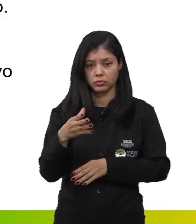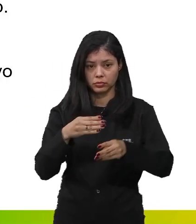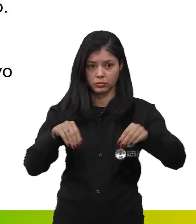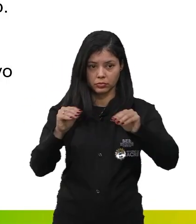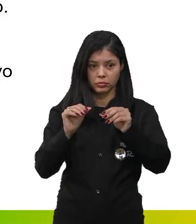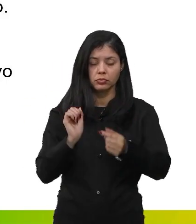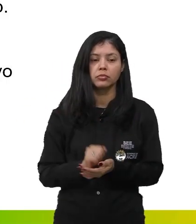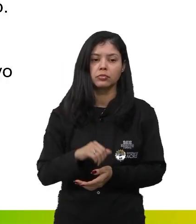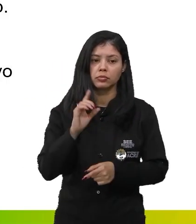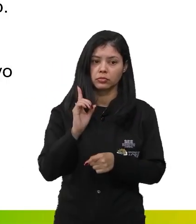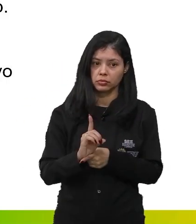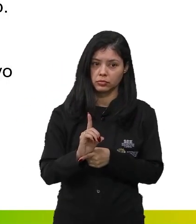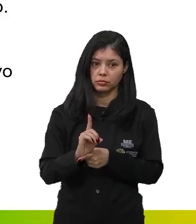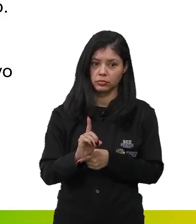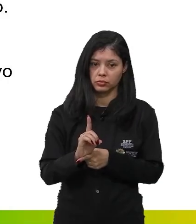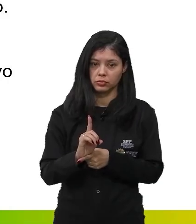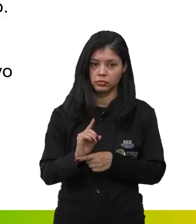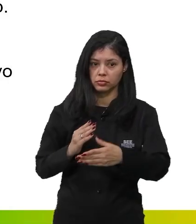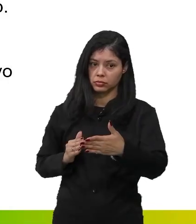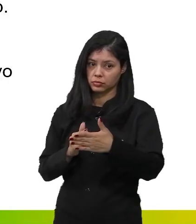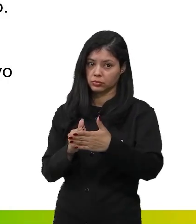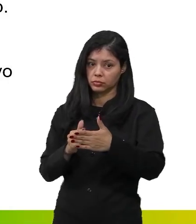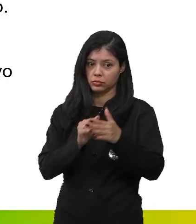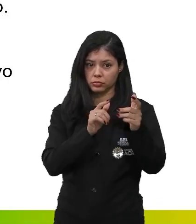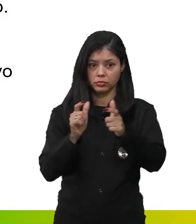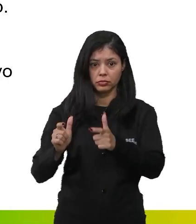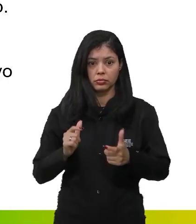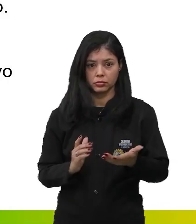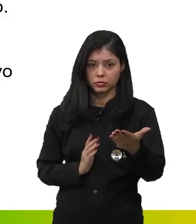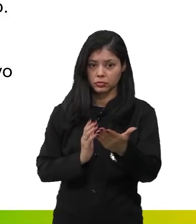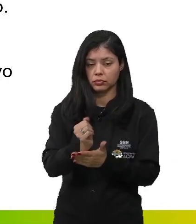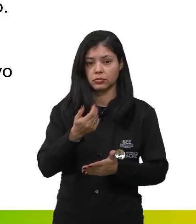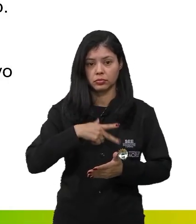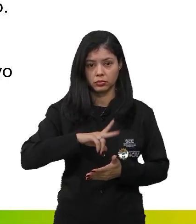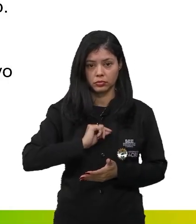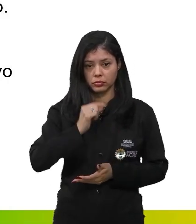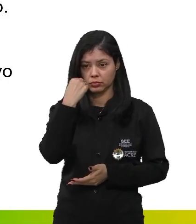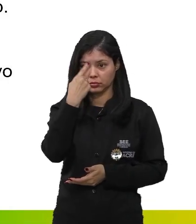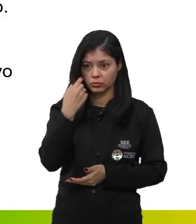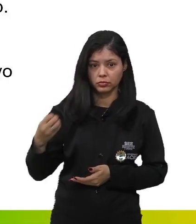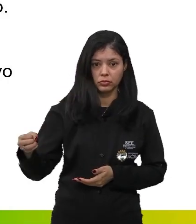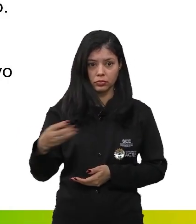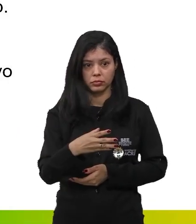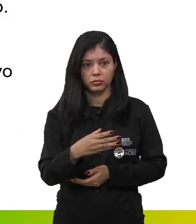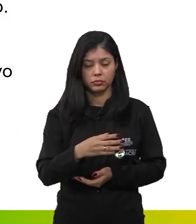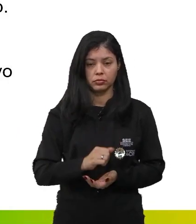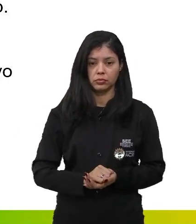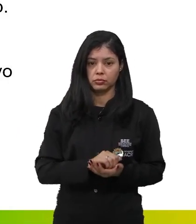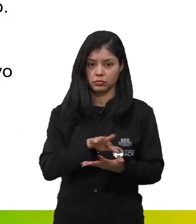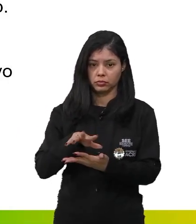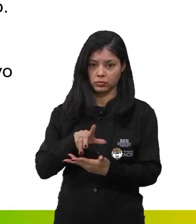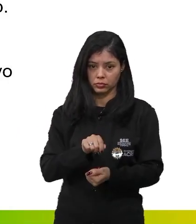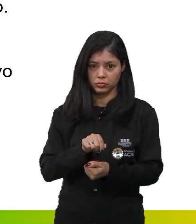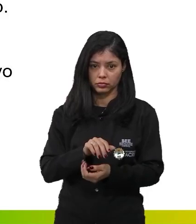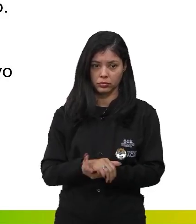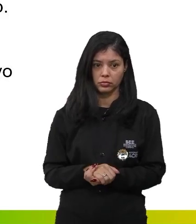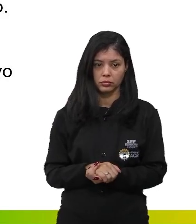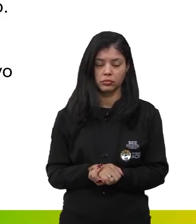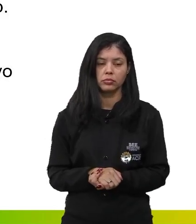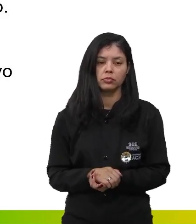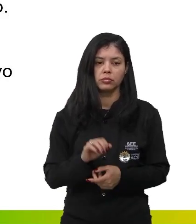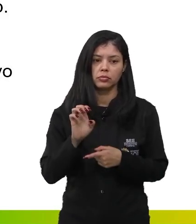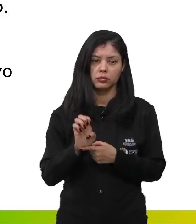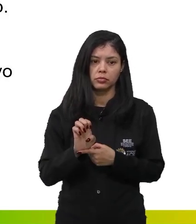novos territórios. D, delimitar os espaços de conquista entre Portugal e Espanha no Novo